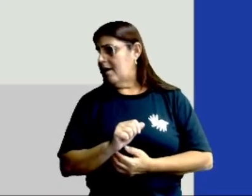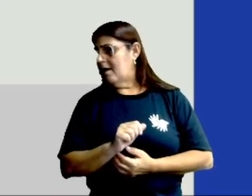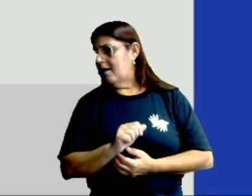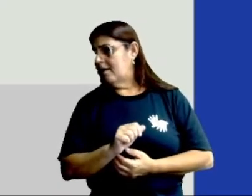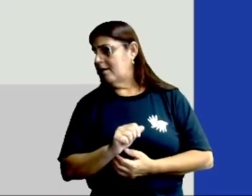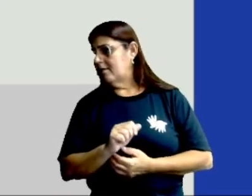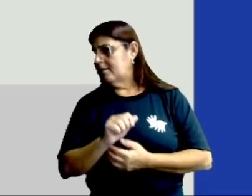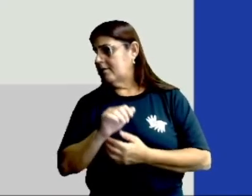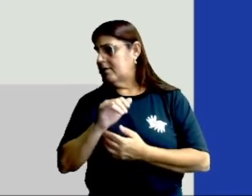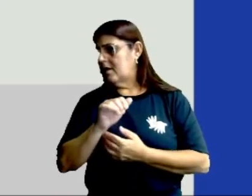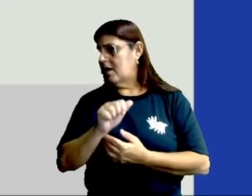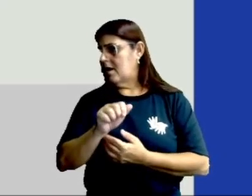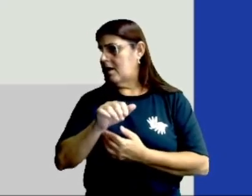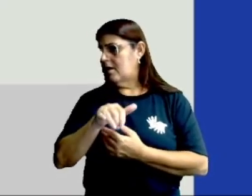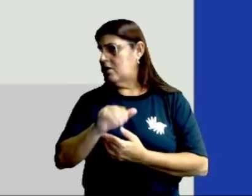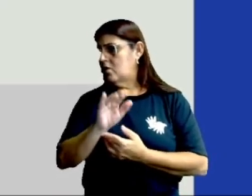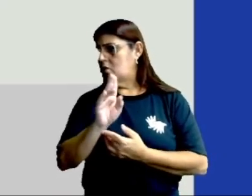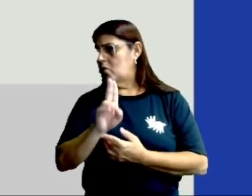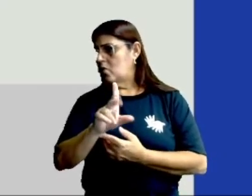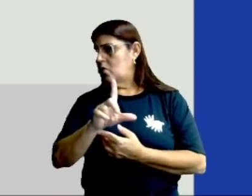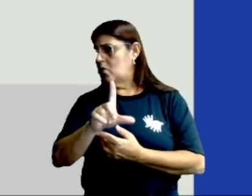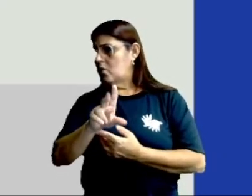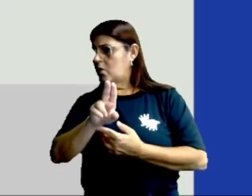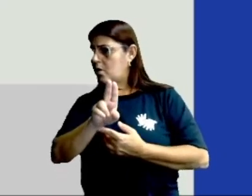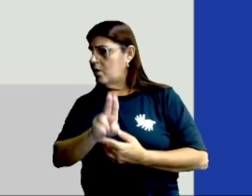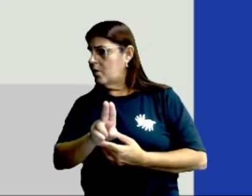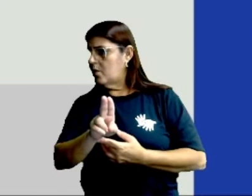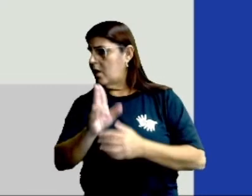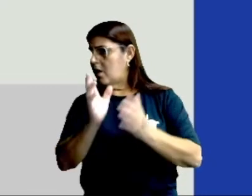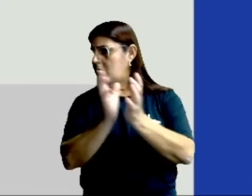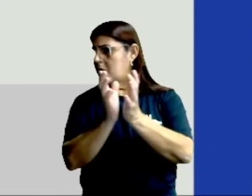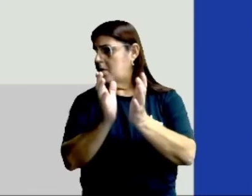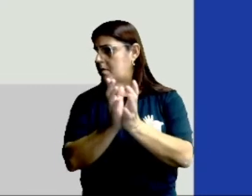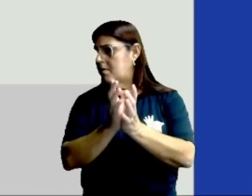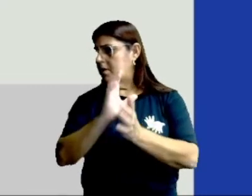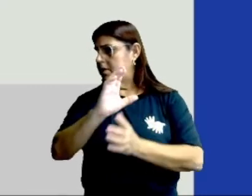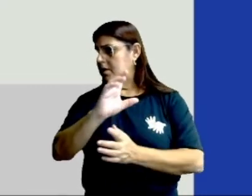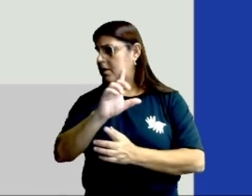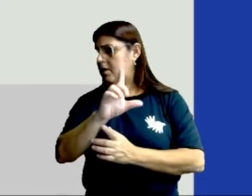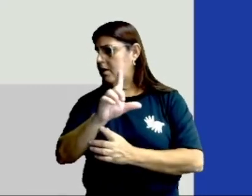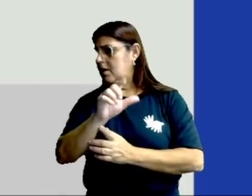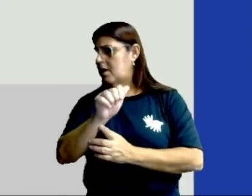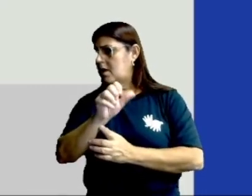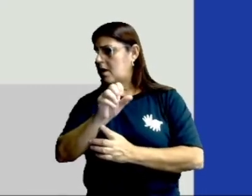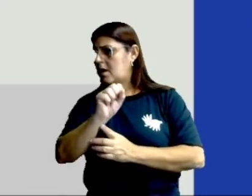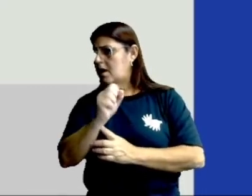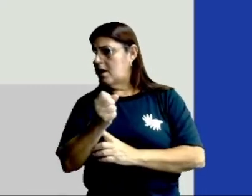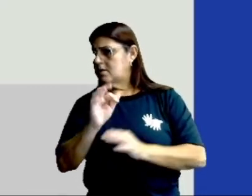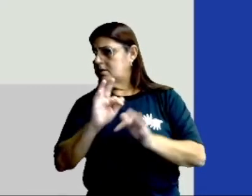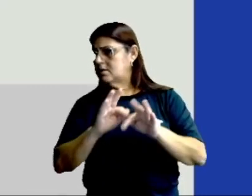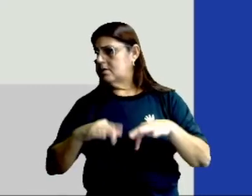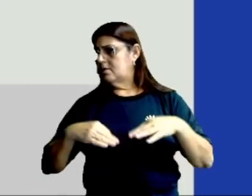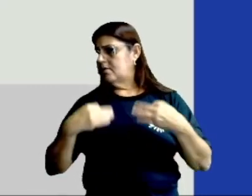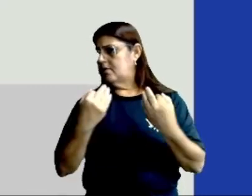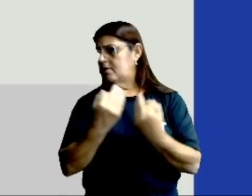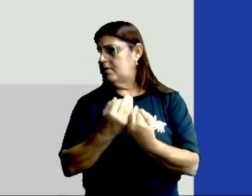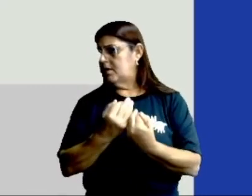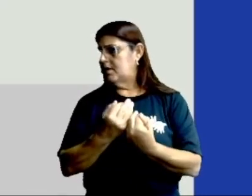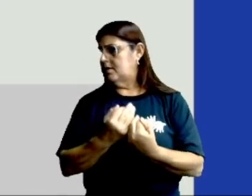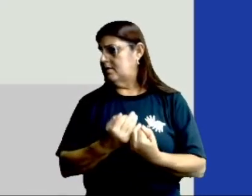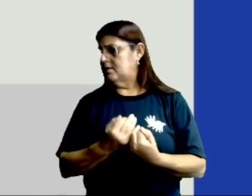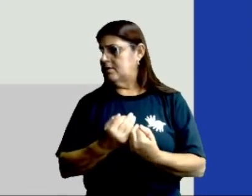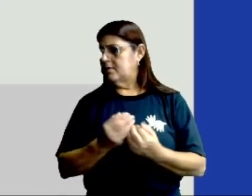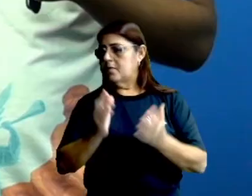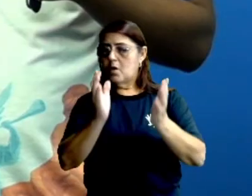agrupamento de clãs. Era o nome que eles davam àquela sociedade ali, onde tinham clãs. Professor, o que é clãs? As famílias, tá? Então,